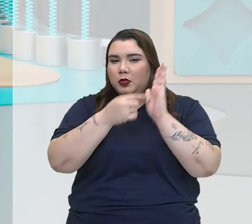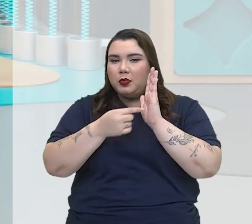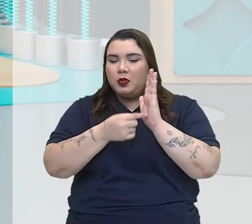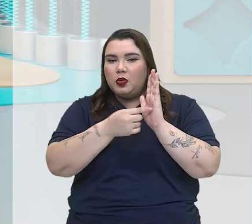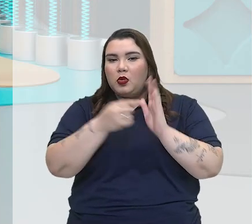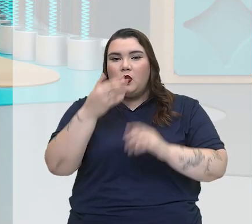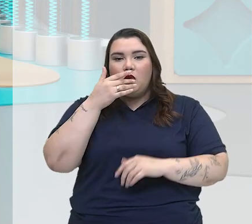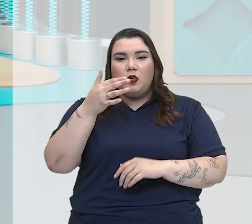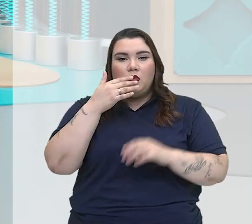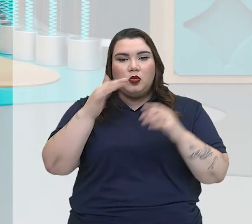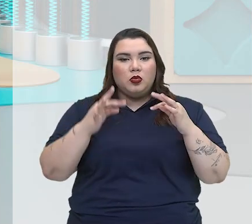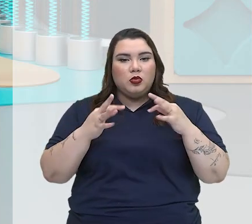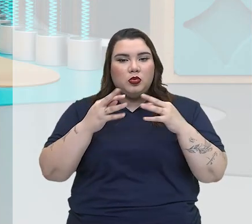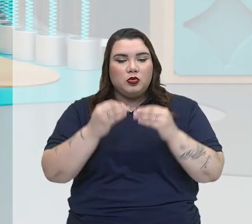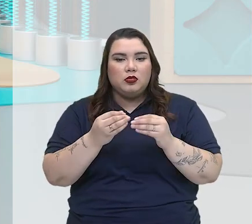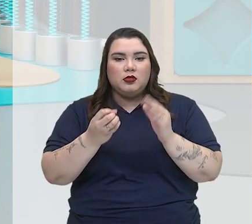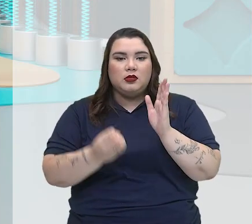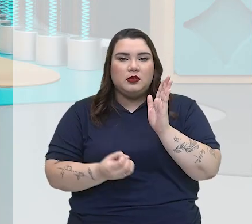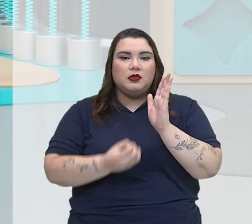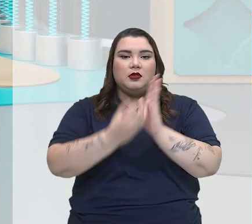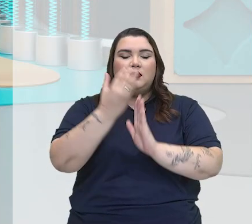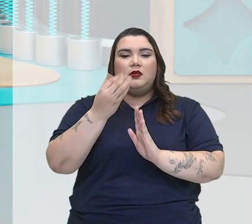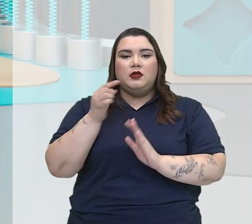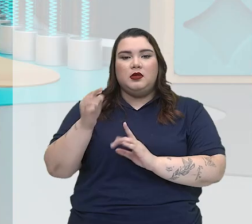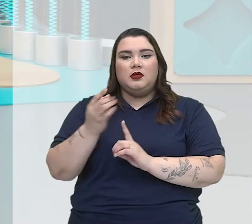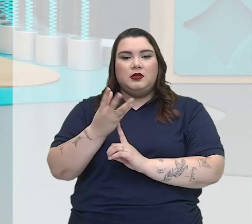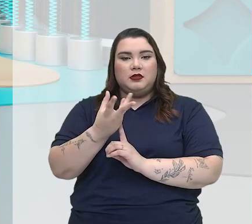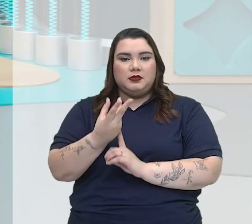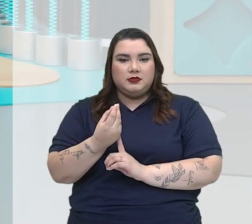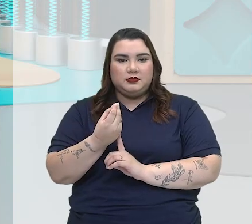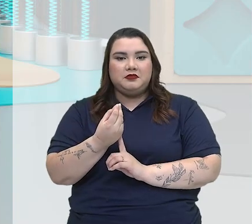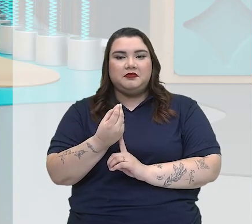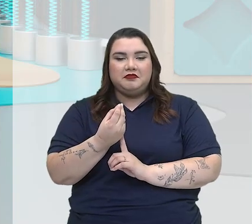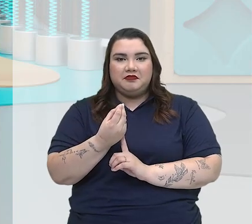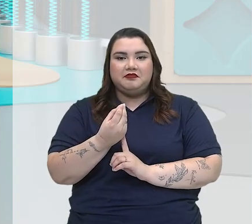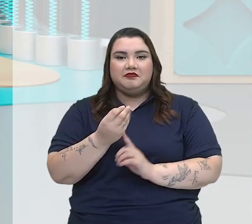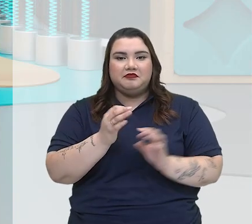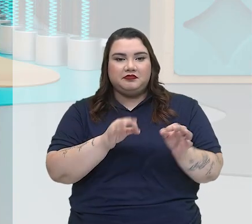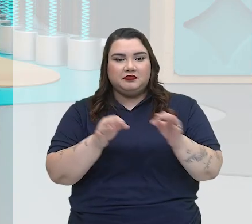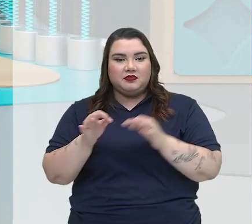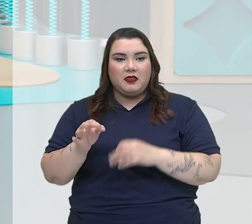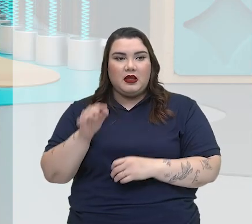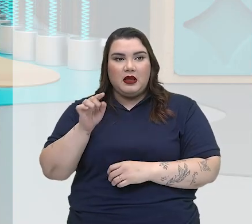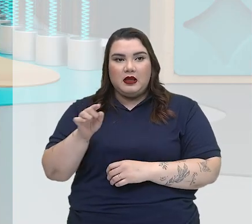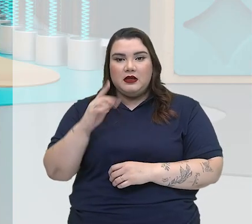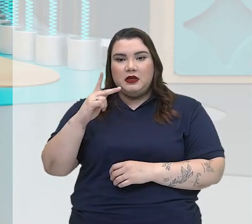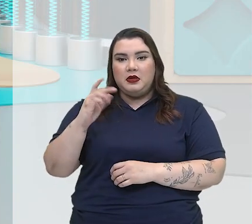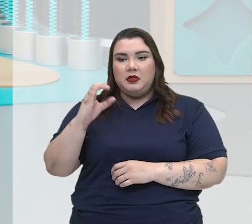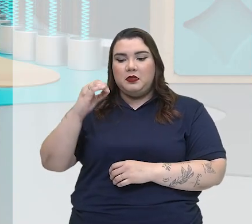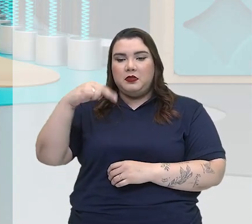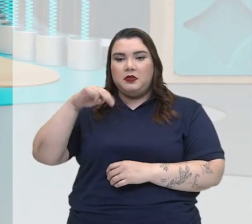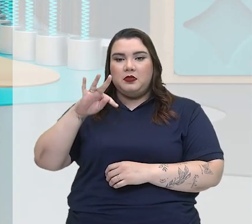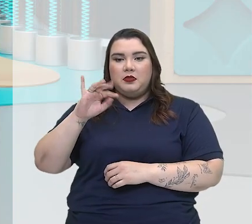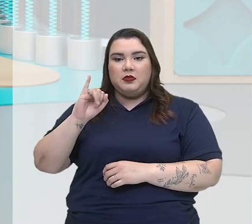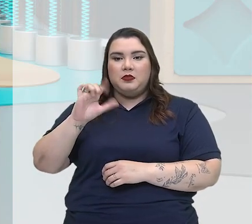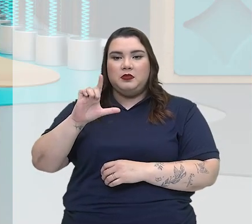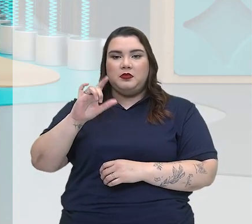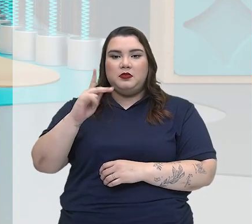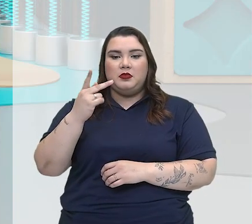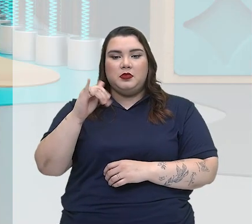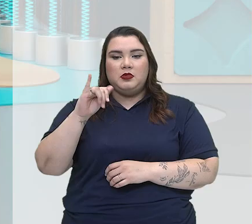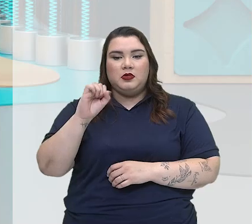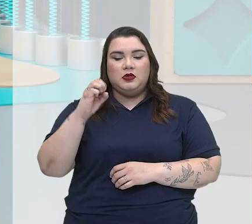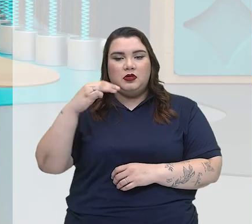pontos coloridos e produziu essa obra de arte. Então, o pontilhismo é uma técnica de